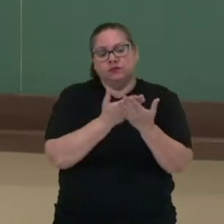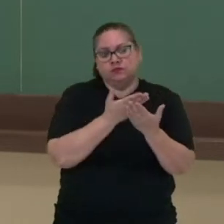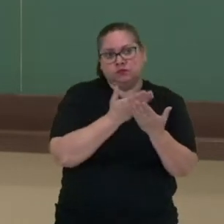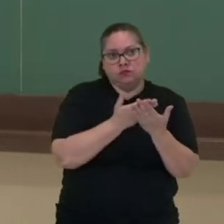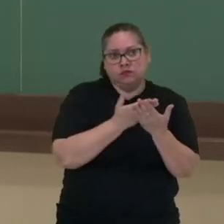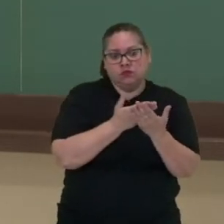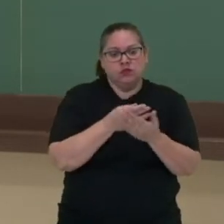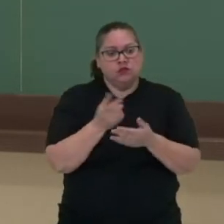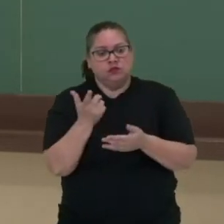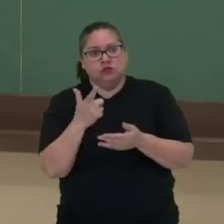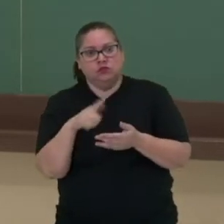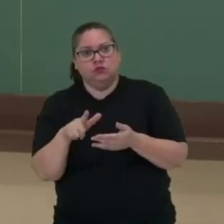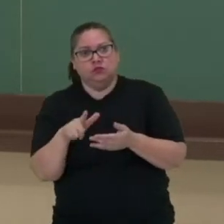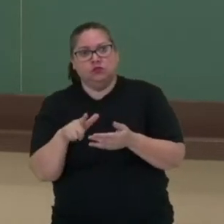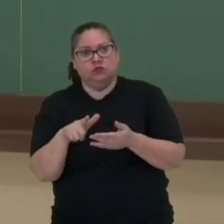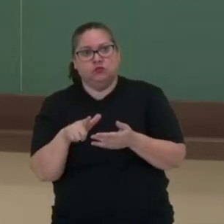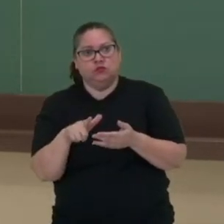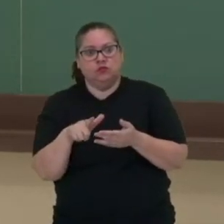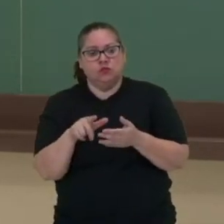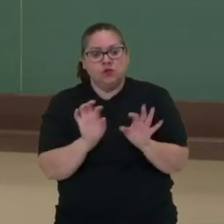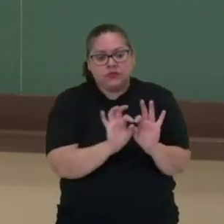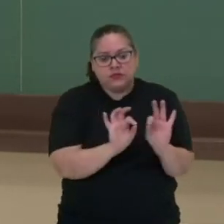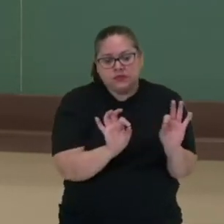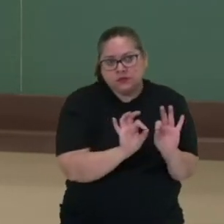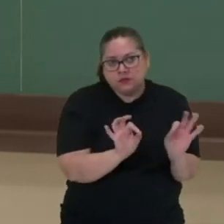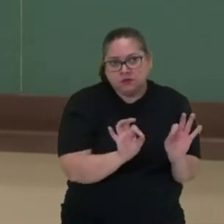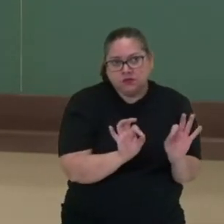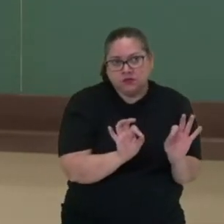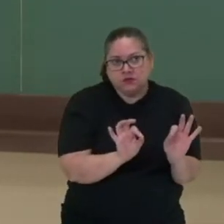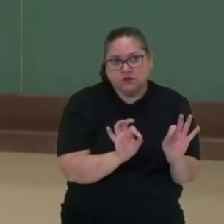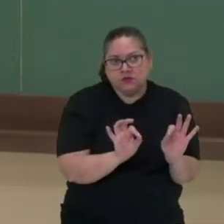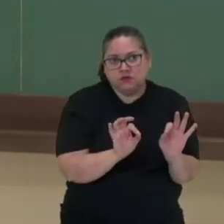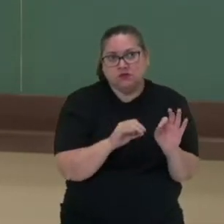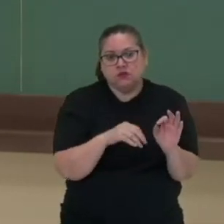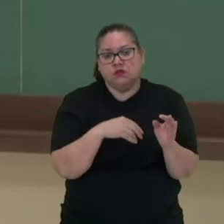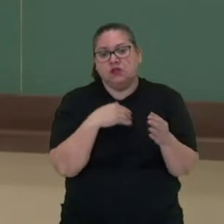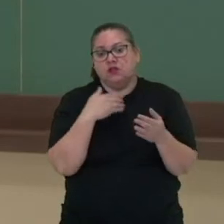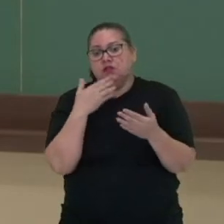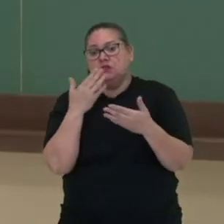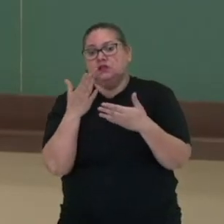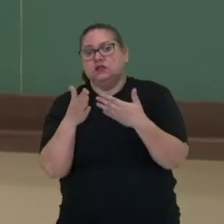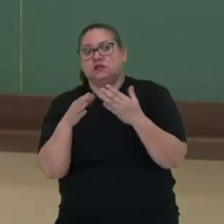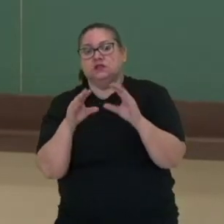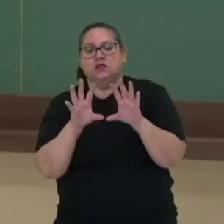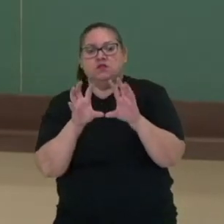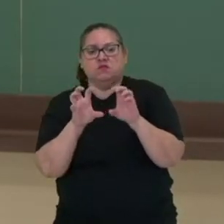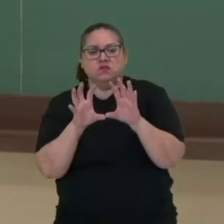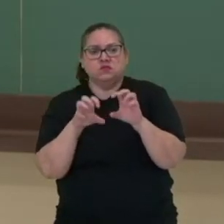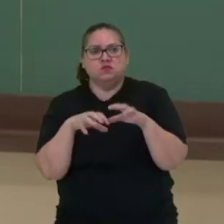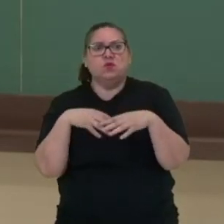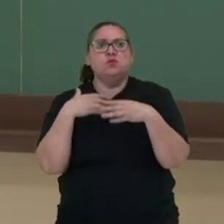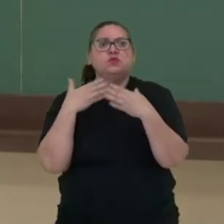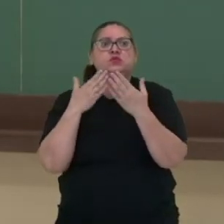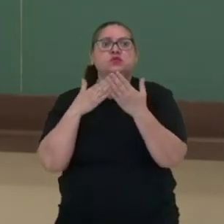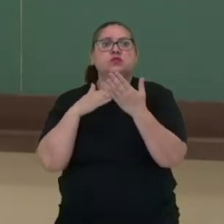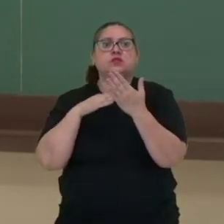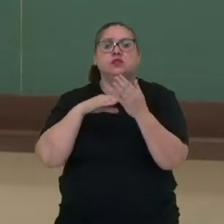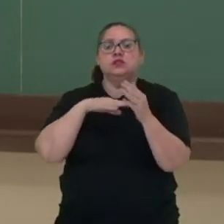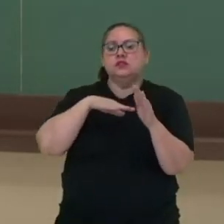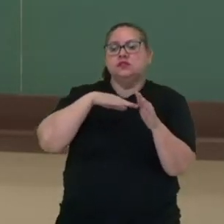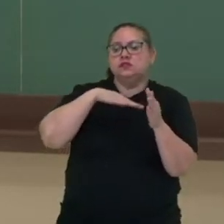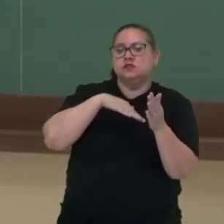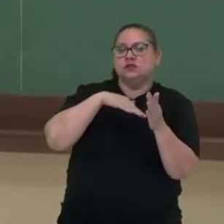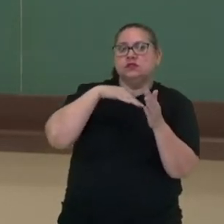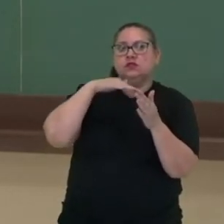estudar novamente desde o organismo mais simples, que são os poríferos, as esponjas. Vamos